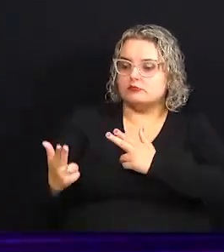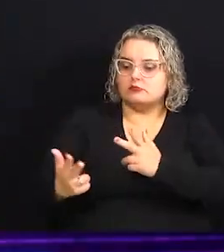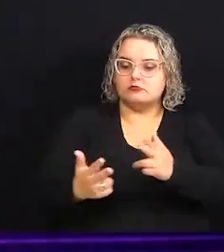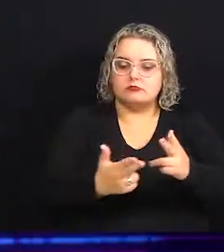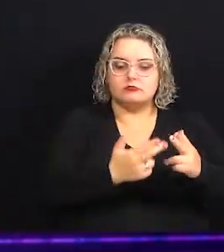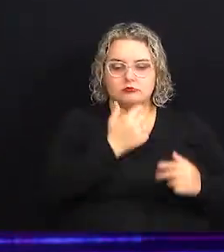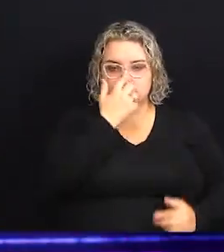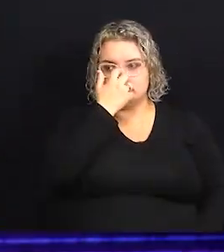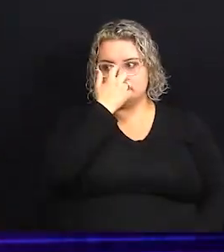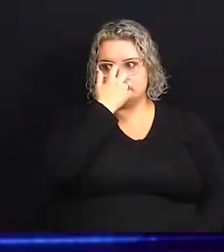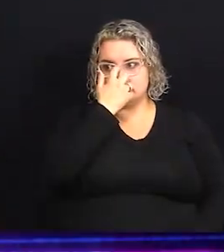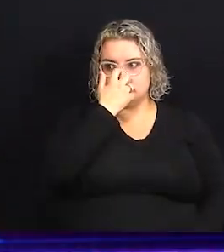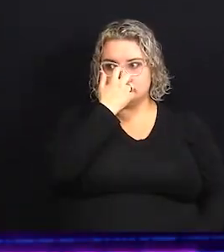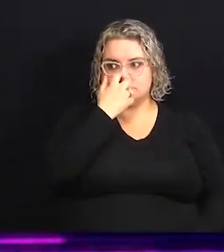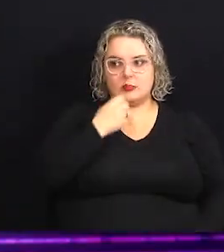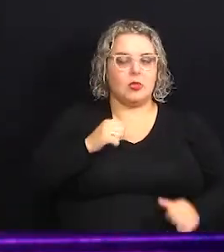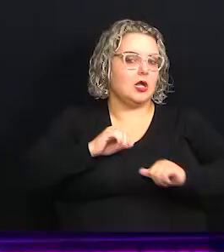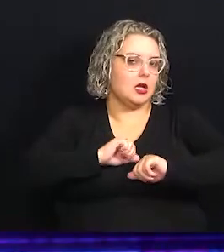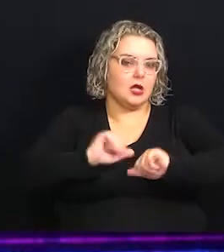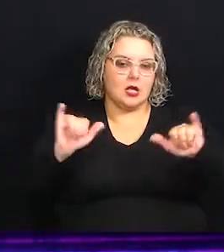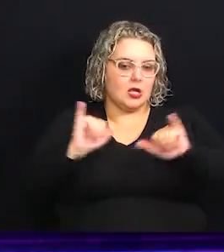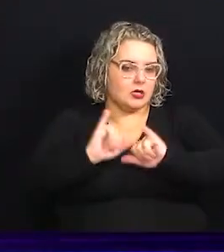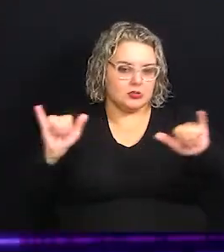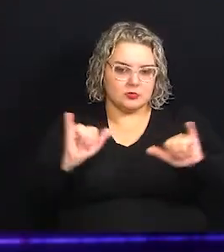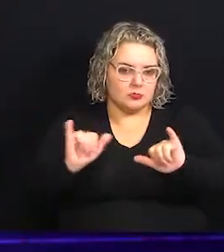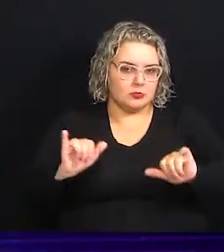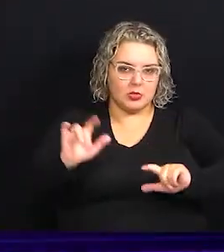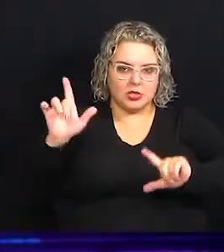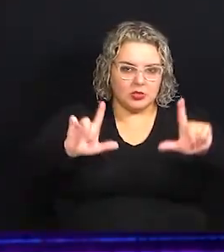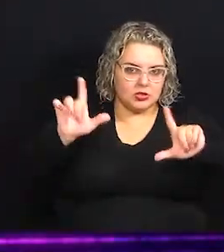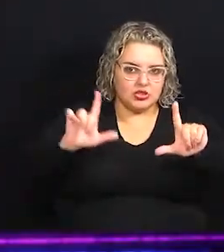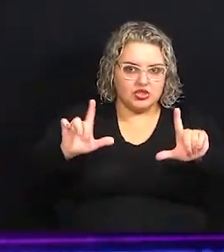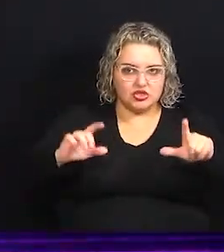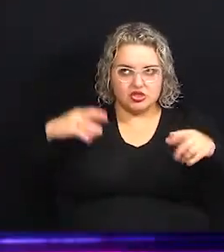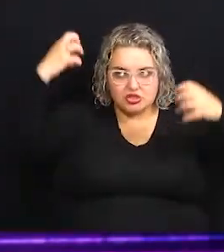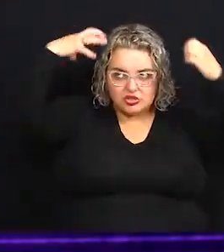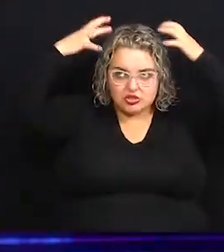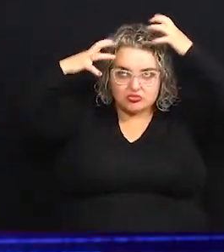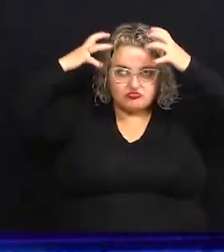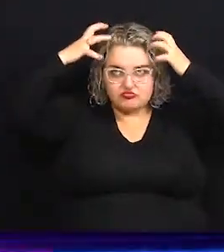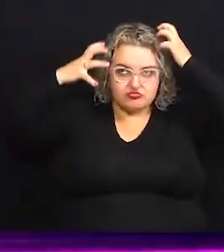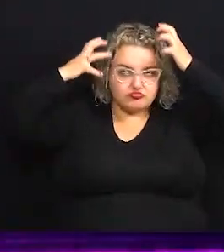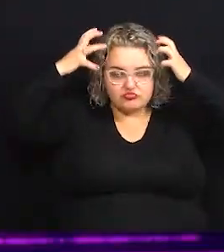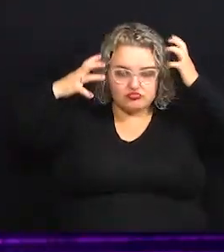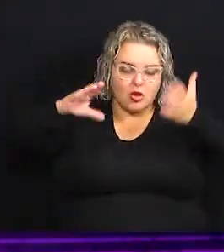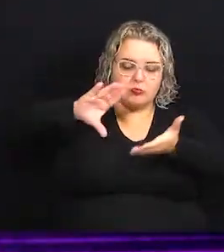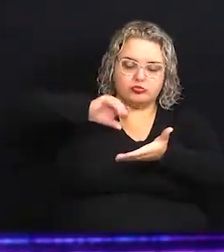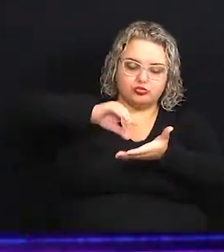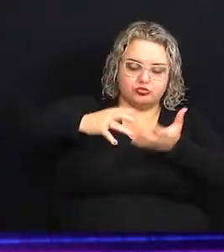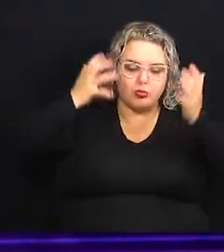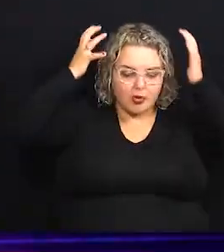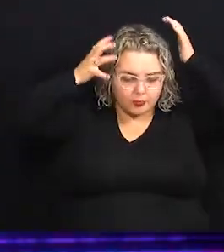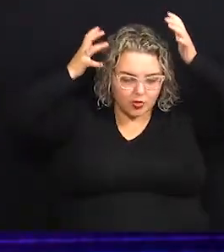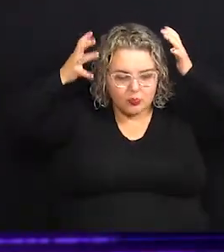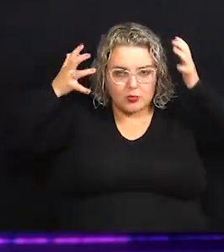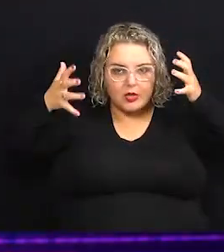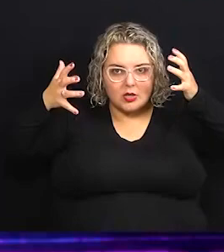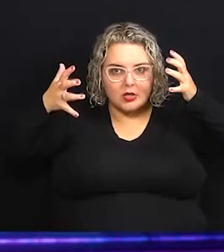comigo. As propagandas de shampoo da televisão não representavam o meu cabelo. Eu não via pessoas como eu,